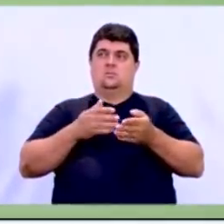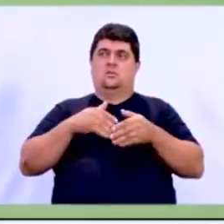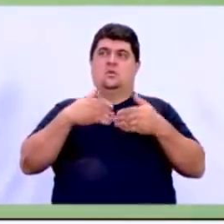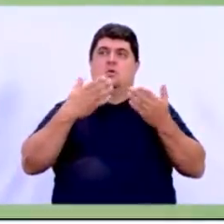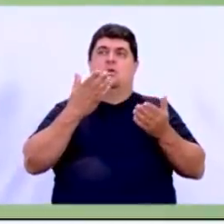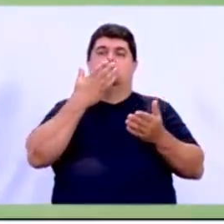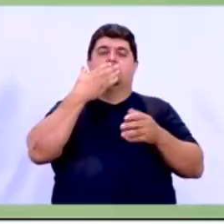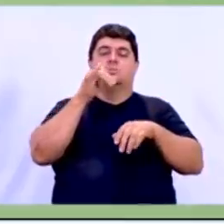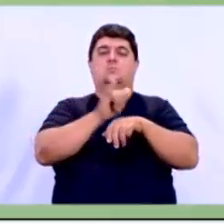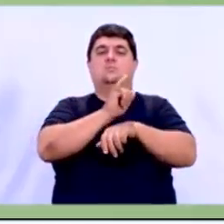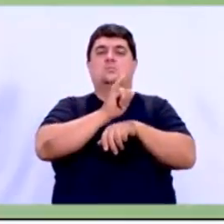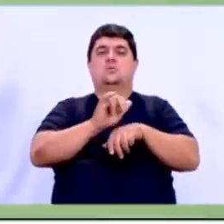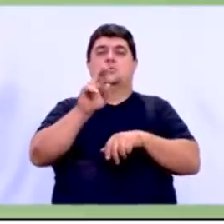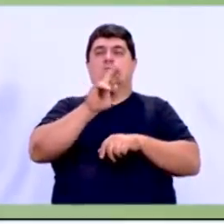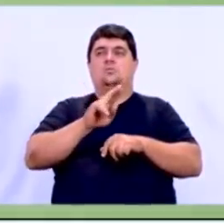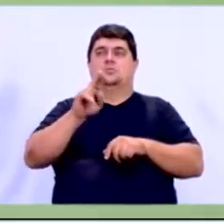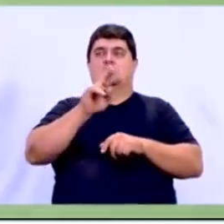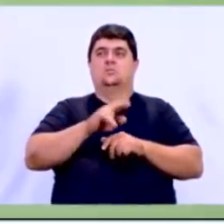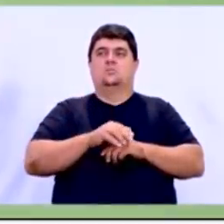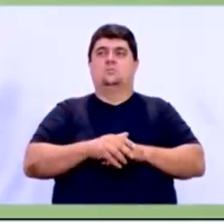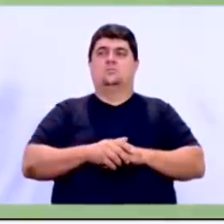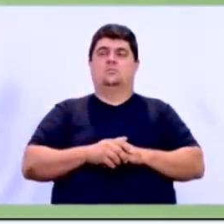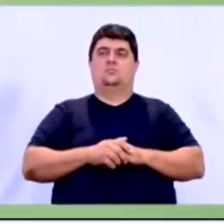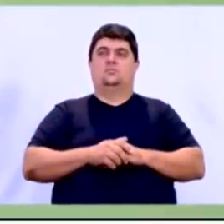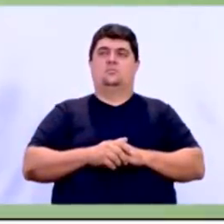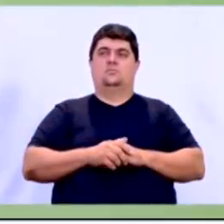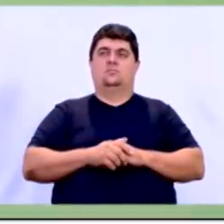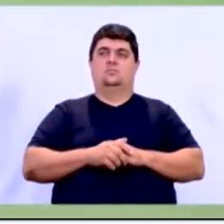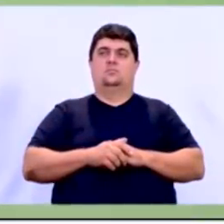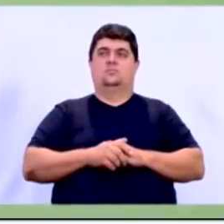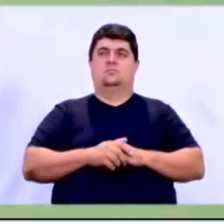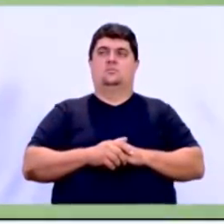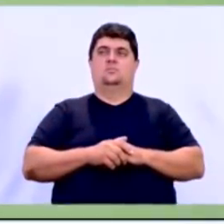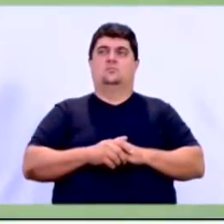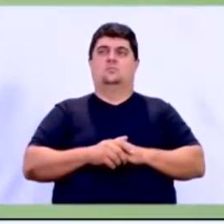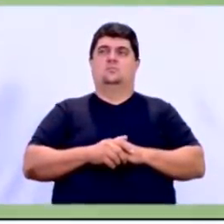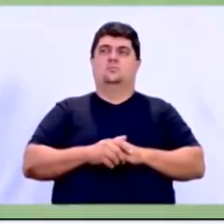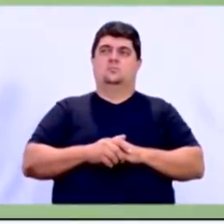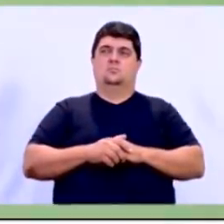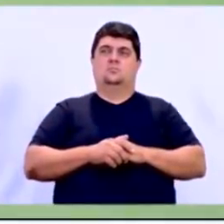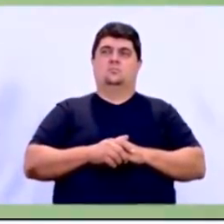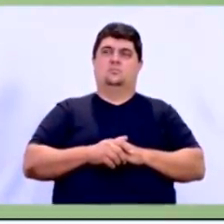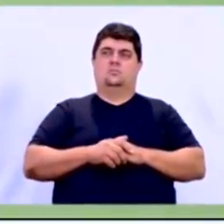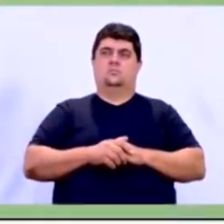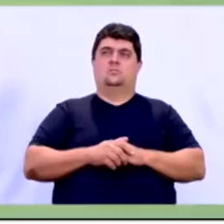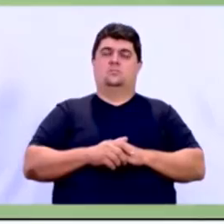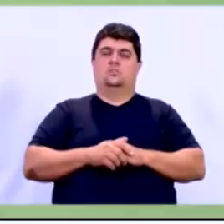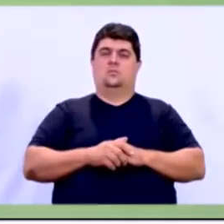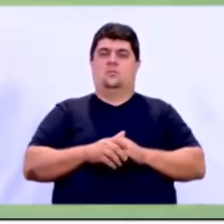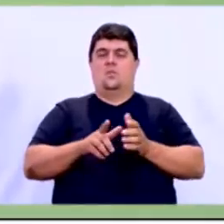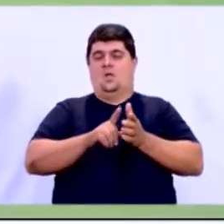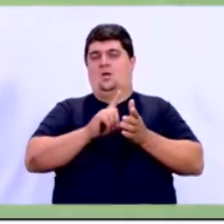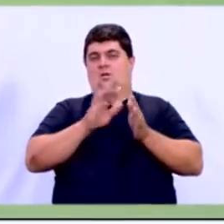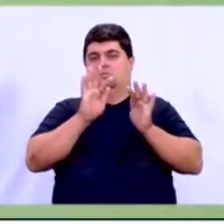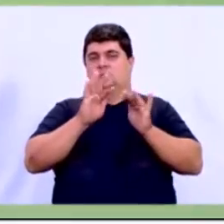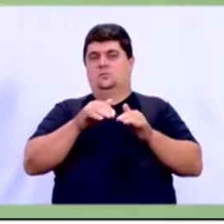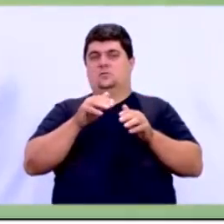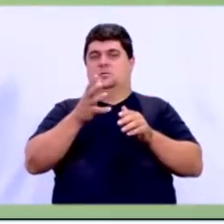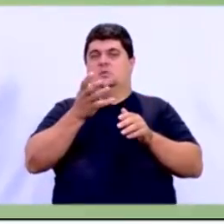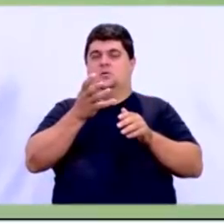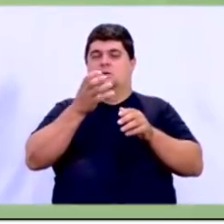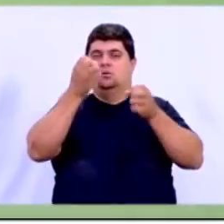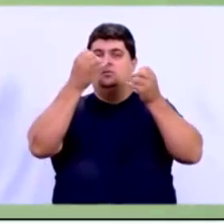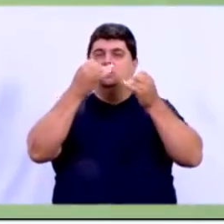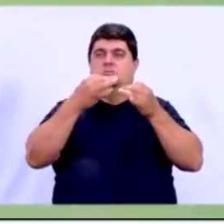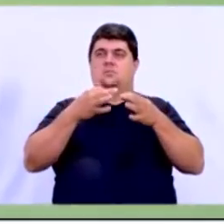as estratégias que vocês iriam utilizar para isso, né? Pois é, só antes da gente finalizar, eu gostaria de destacar